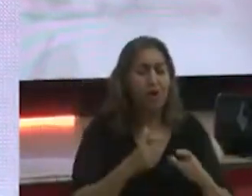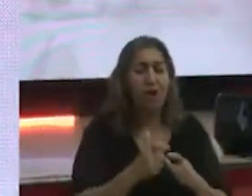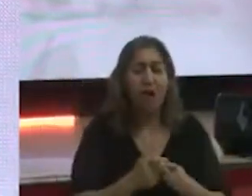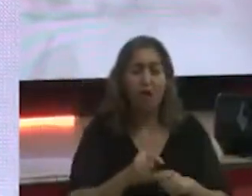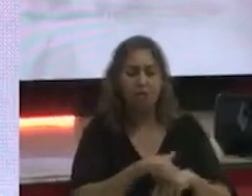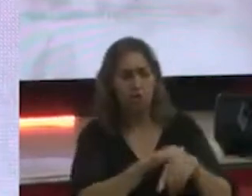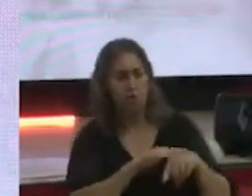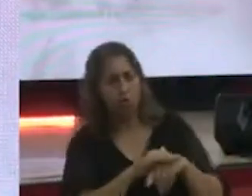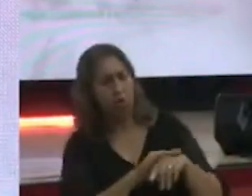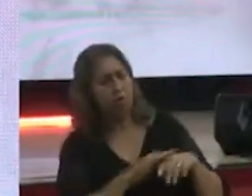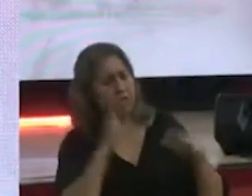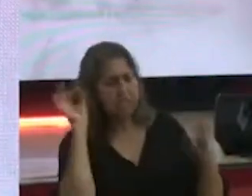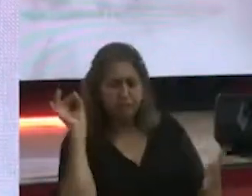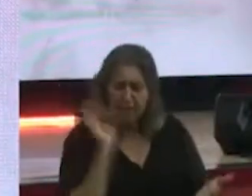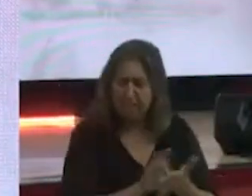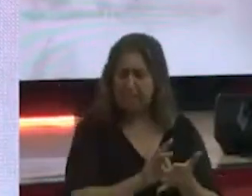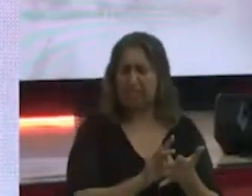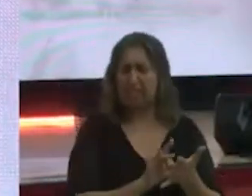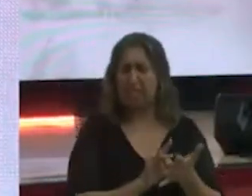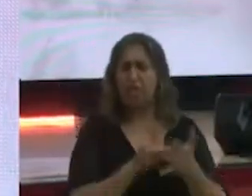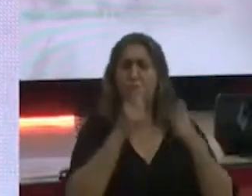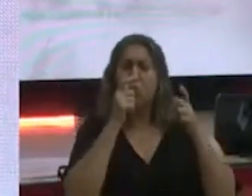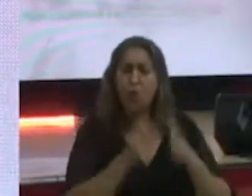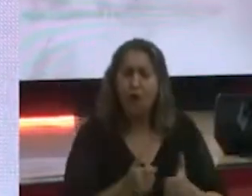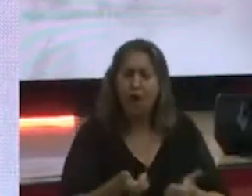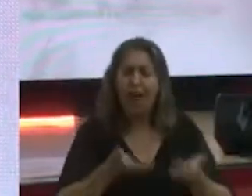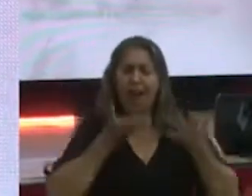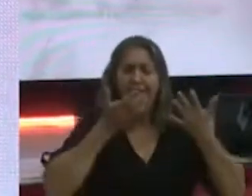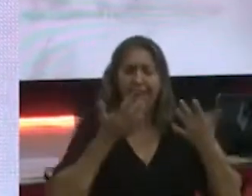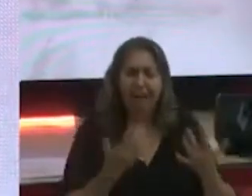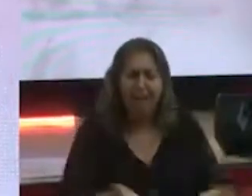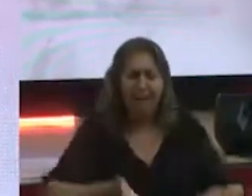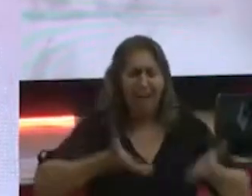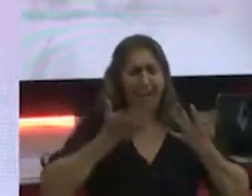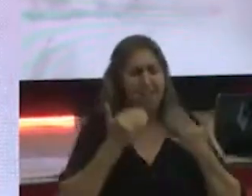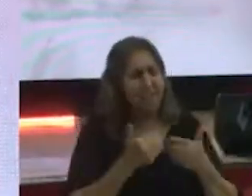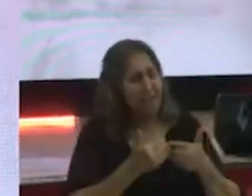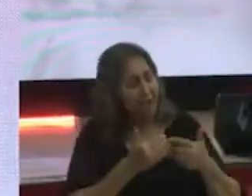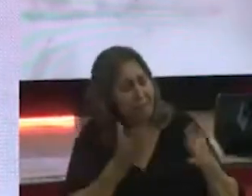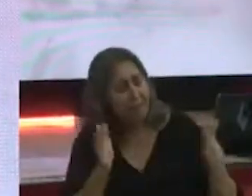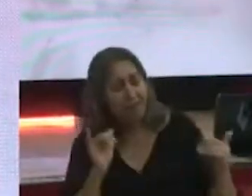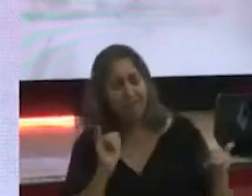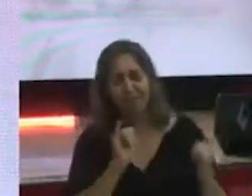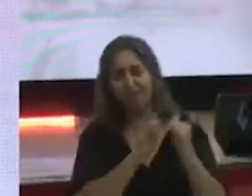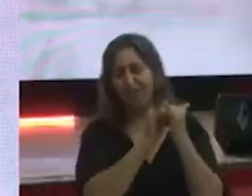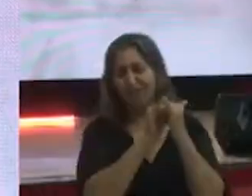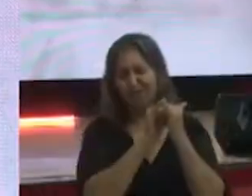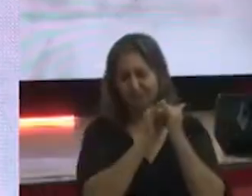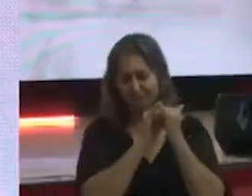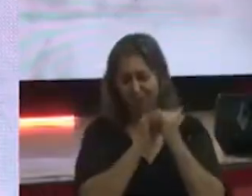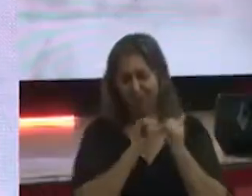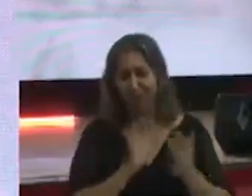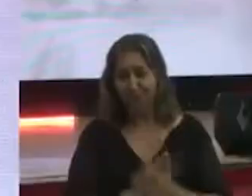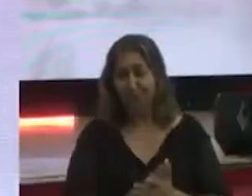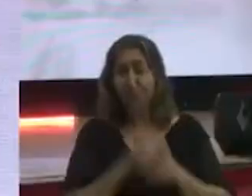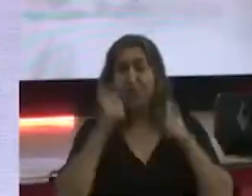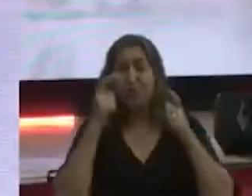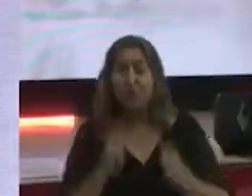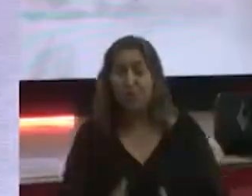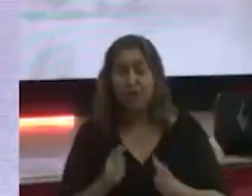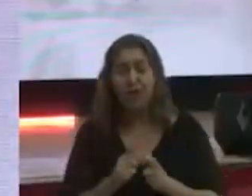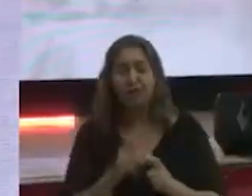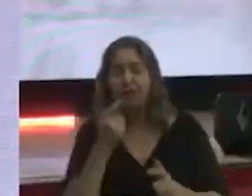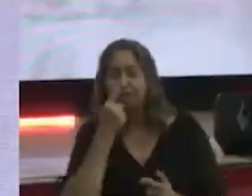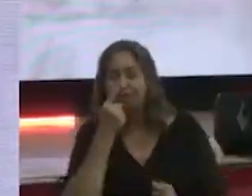francas um ambiente leve e aberto ao perdão uma casa que tem